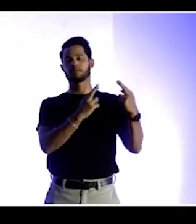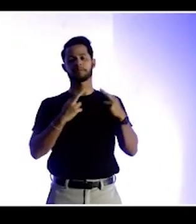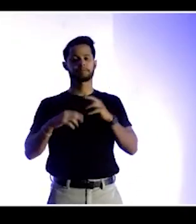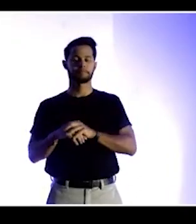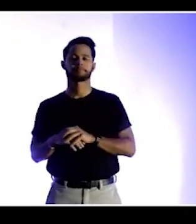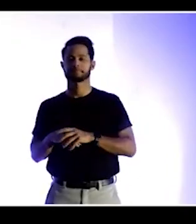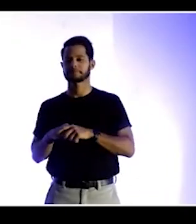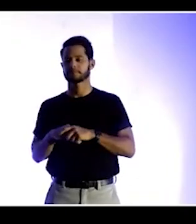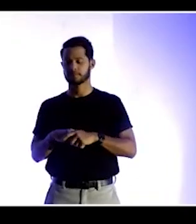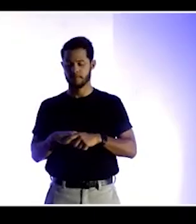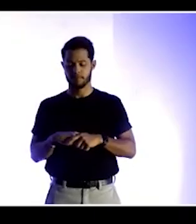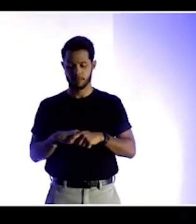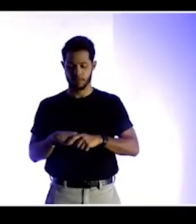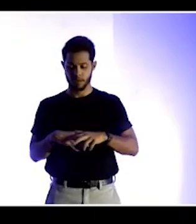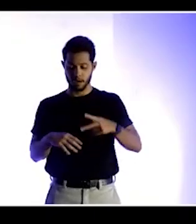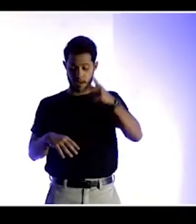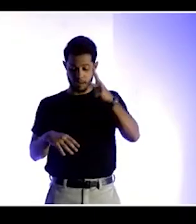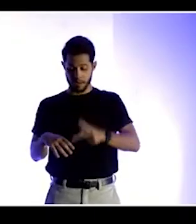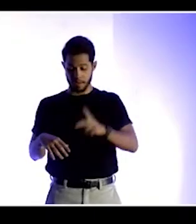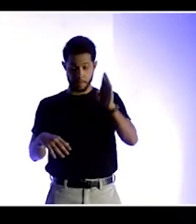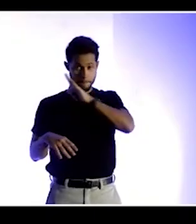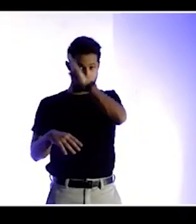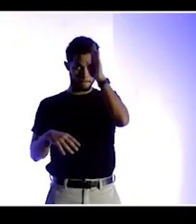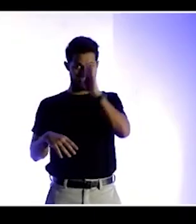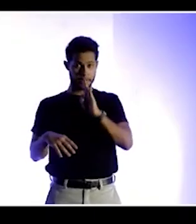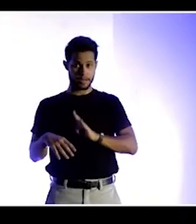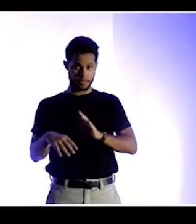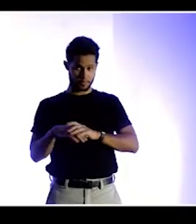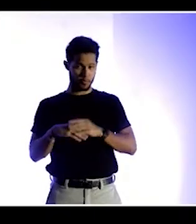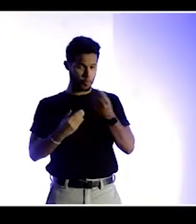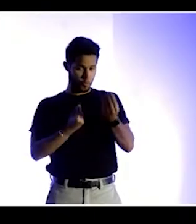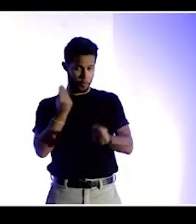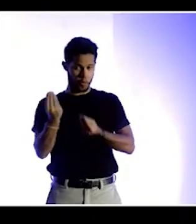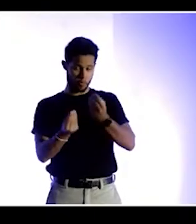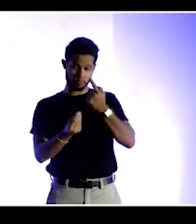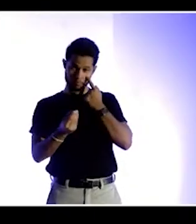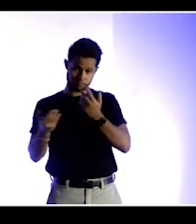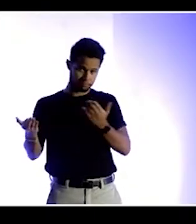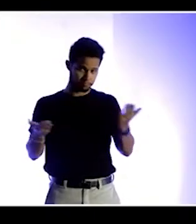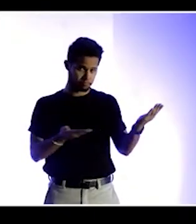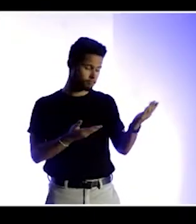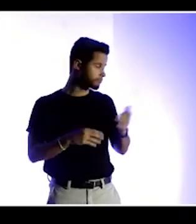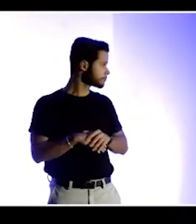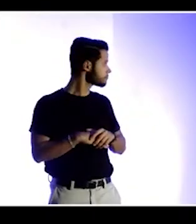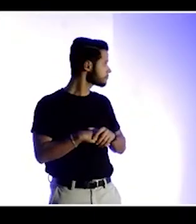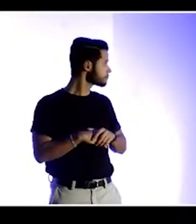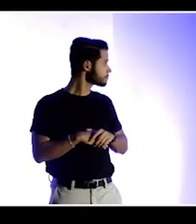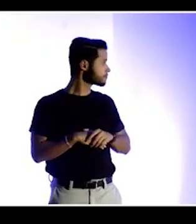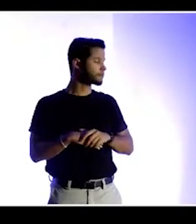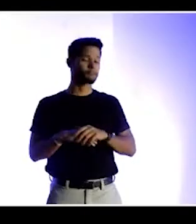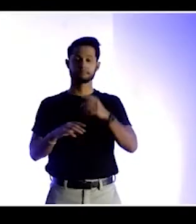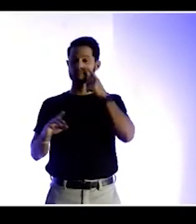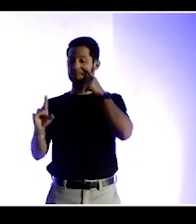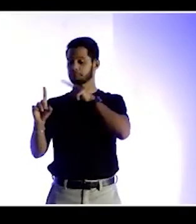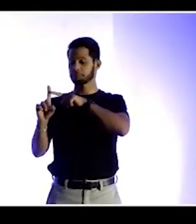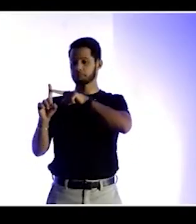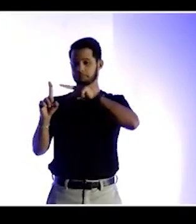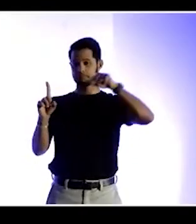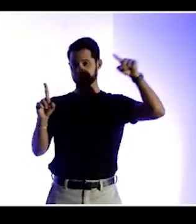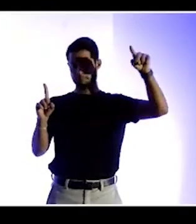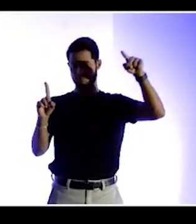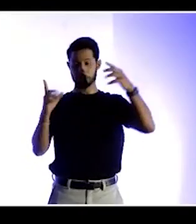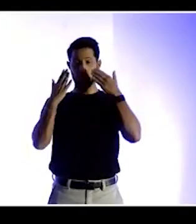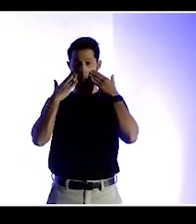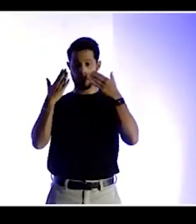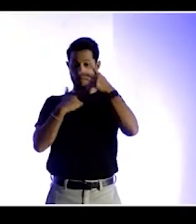Aqui no Brasil, essas barras aqui mostram o crescimento da geração solar no Brasil. Foi só em 2012